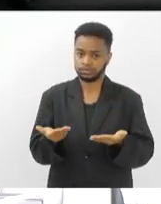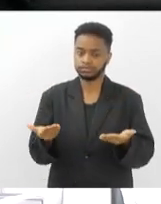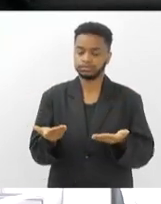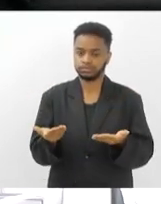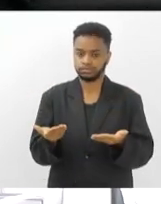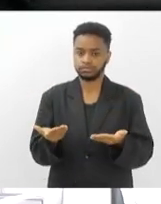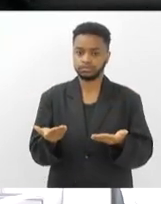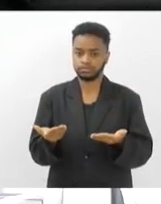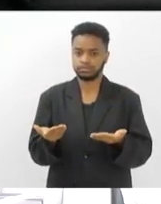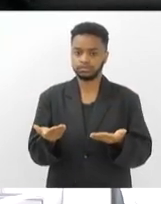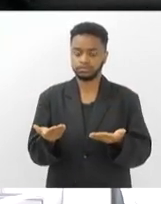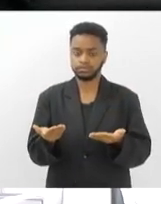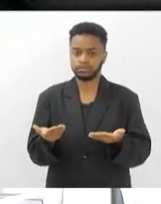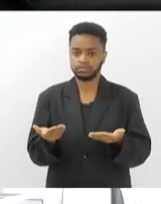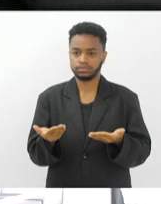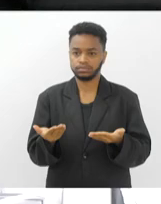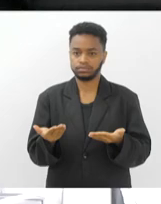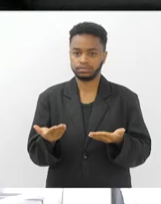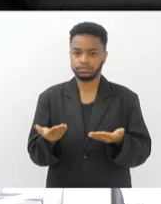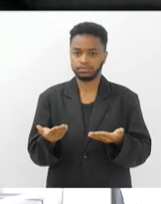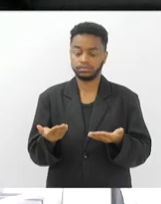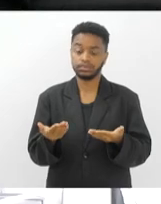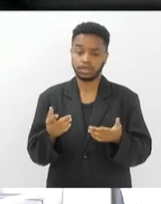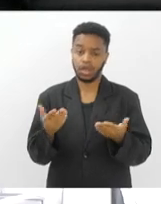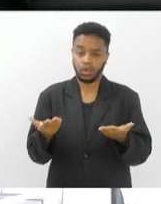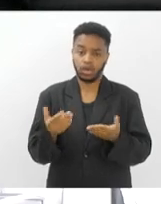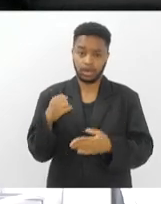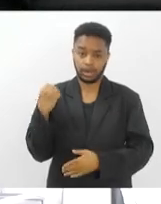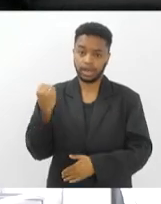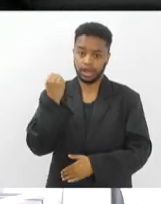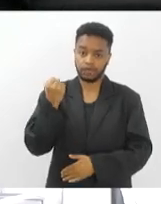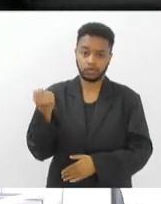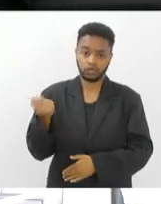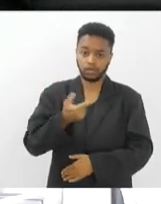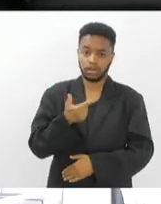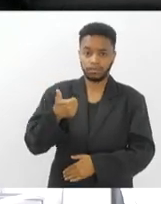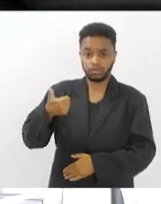atuais tornou muito mais grave do que era em